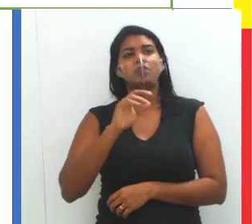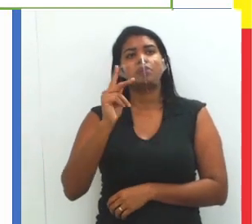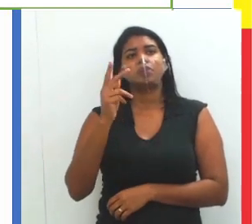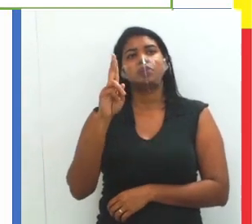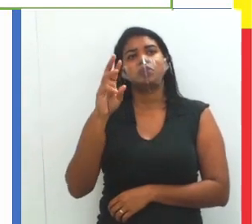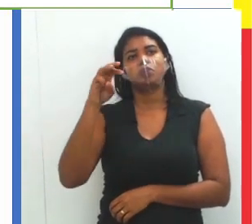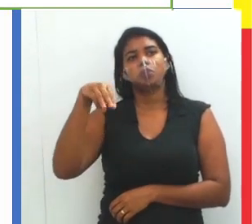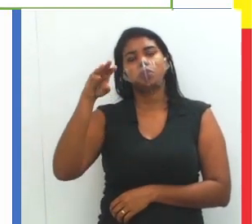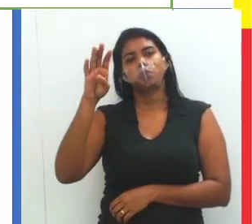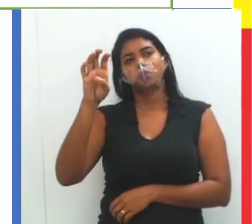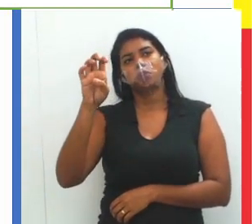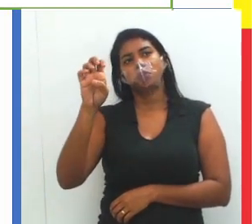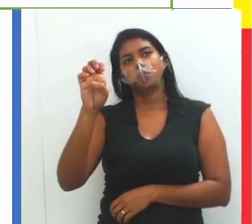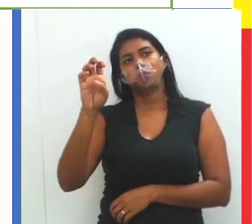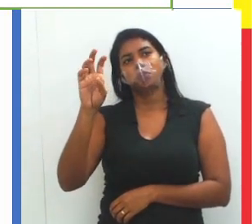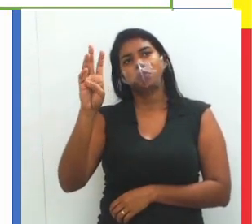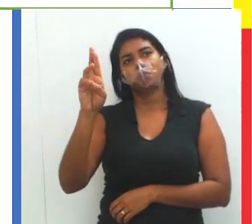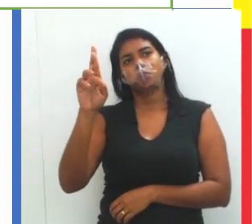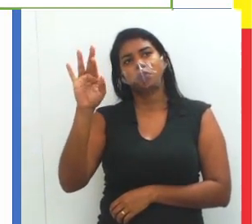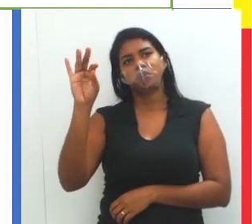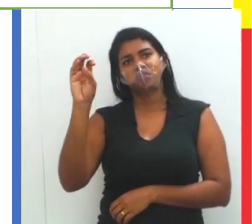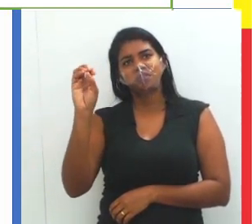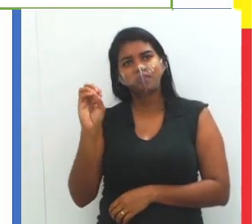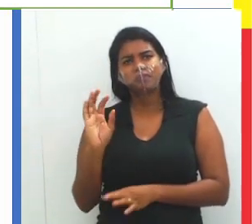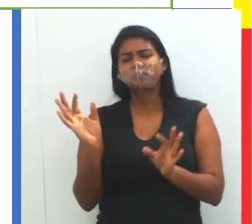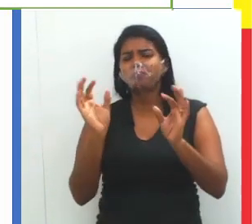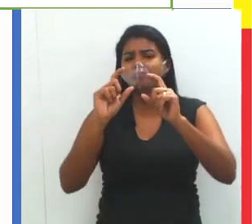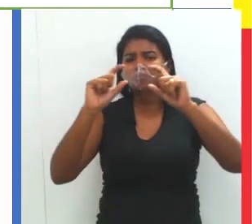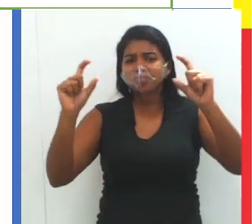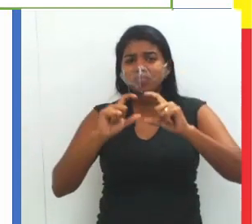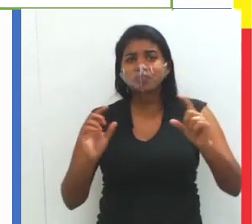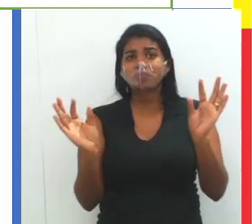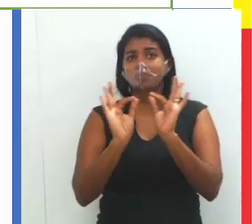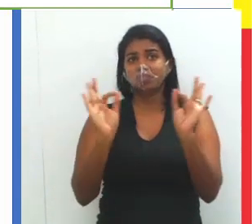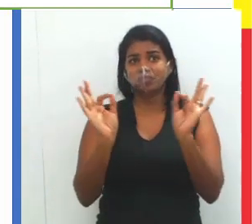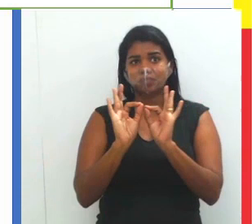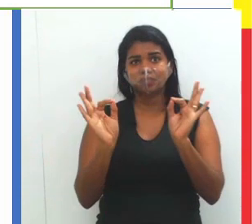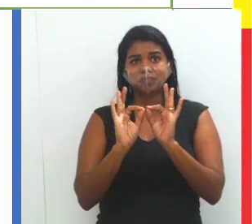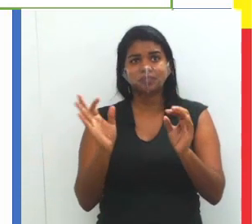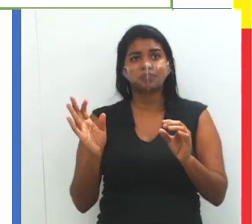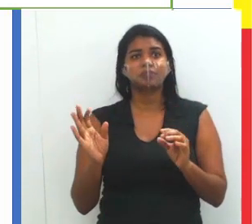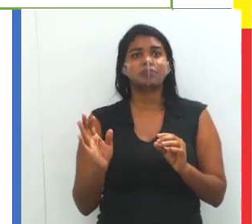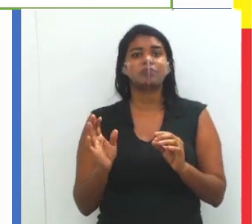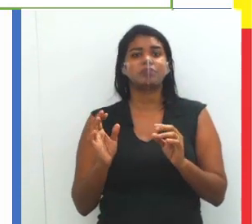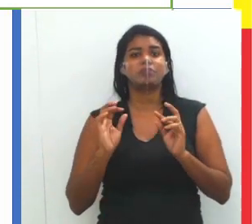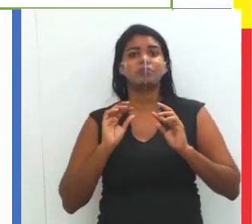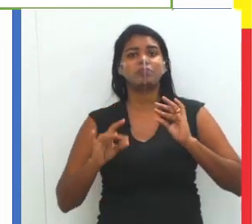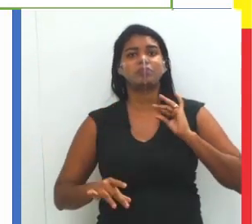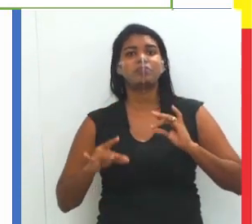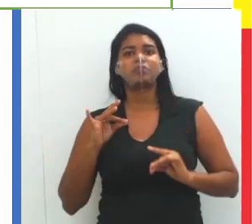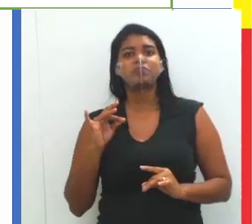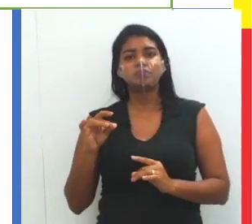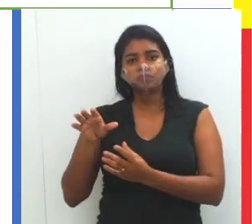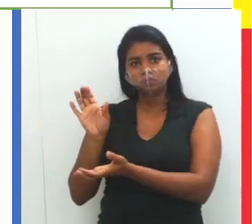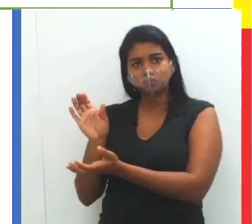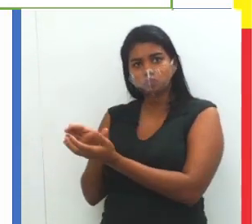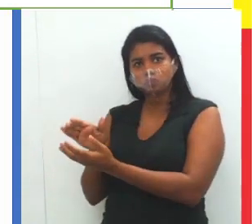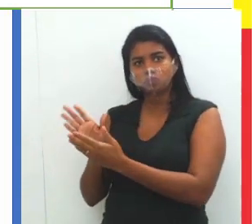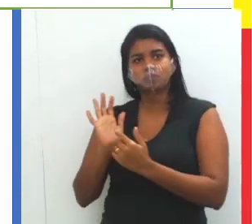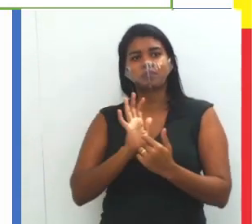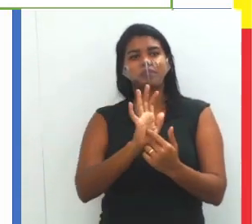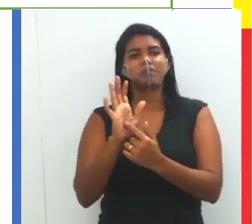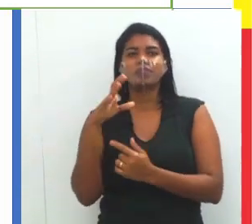Teixeira, Luiz Gonzaga lançou as músicas com versos simples, impregnado de modismos nordestinos. Olha aí a